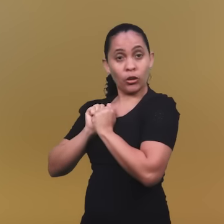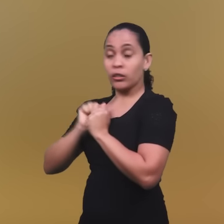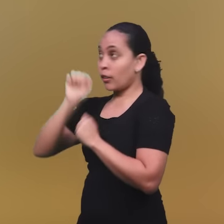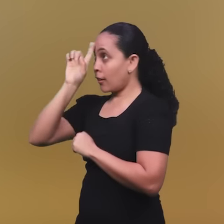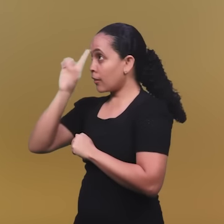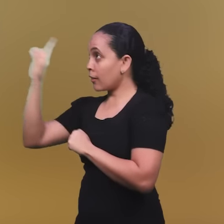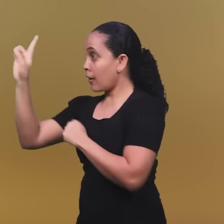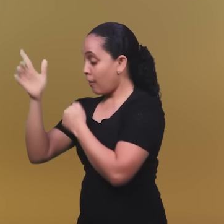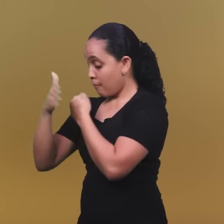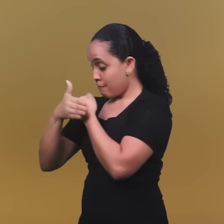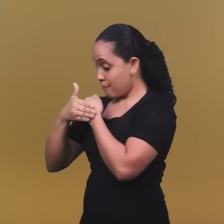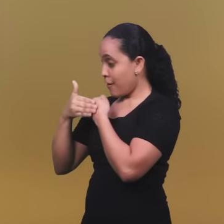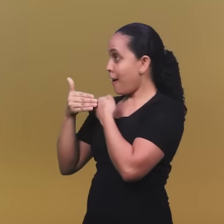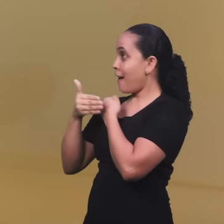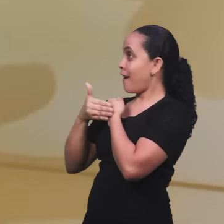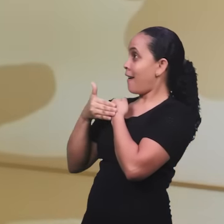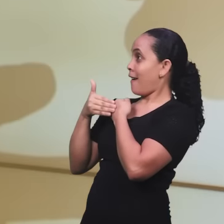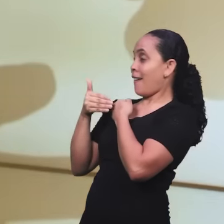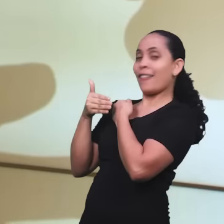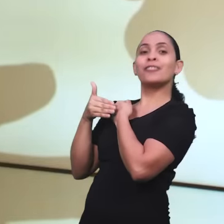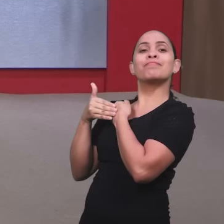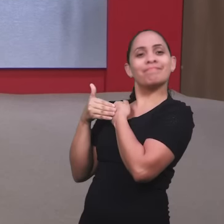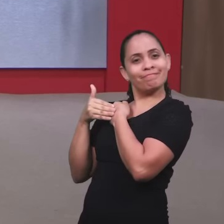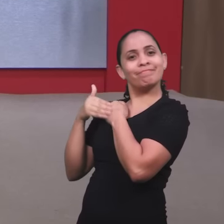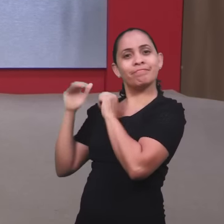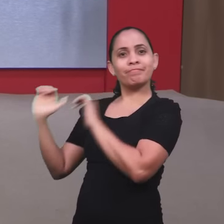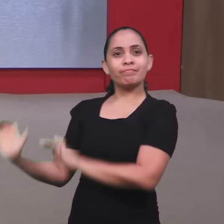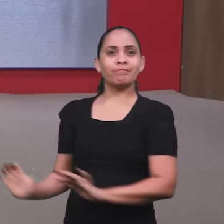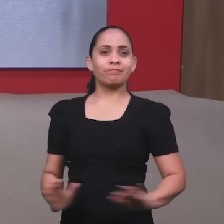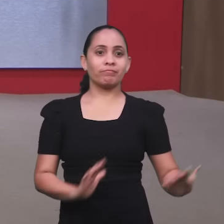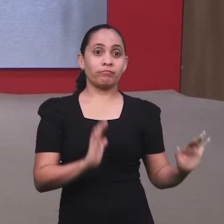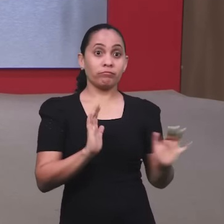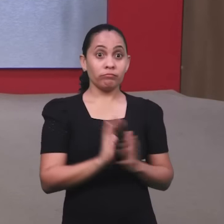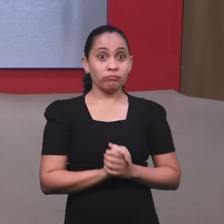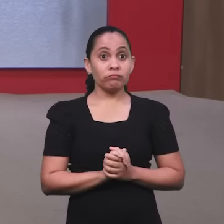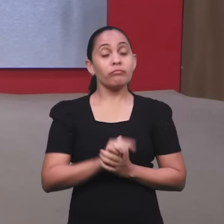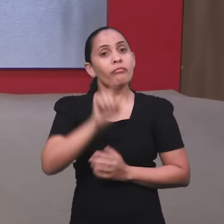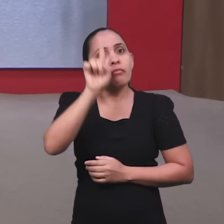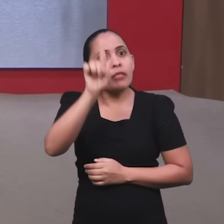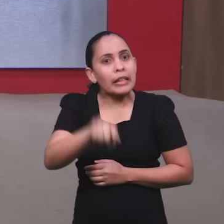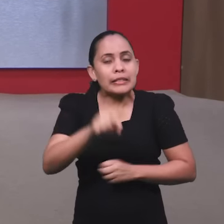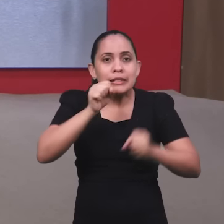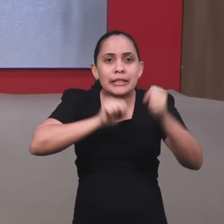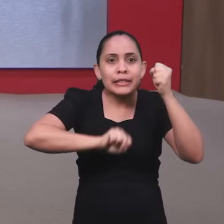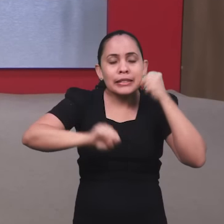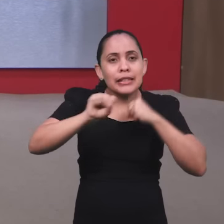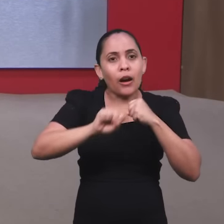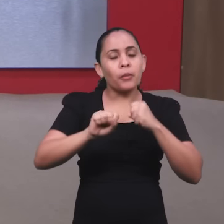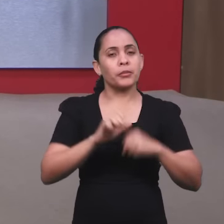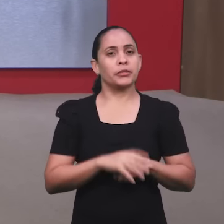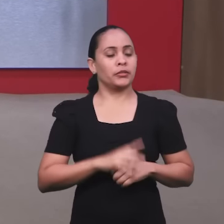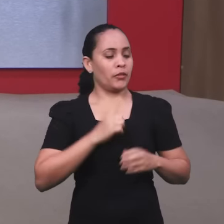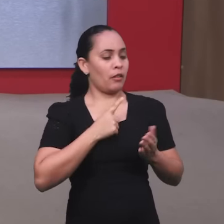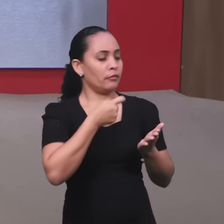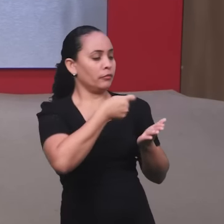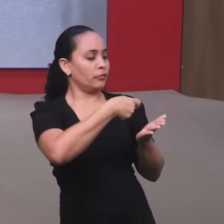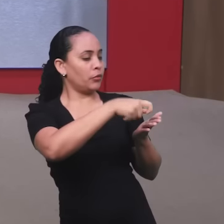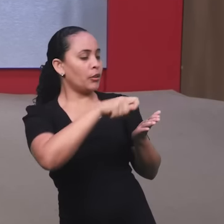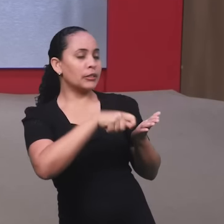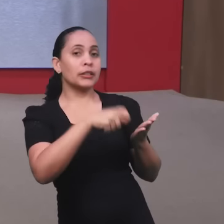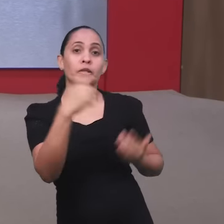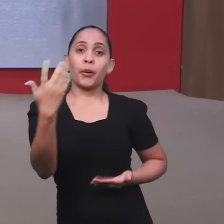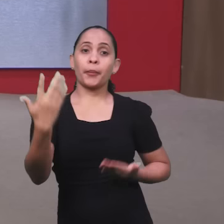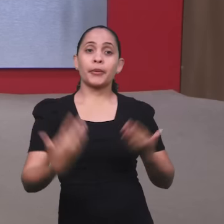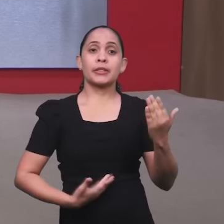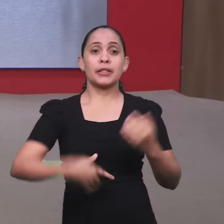teu cajado me consolam. Este salmo foi escrito por um servo de